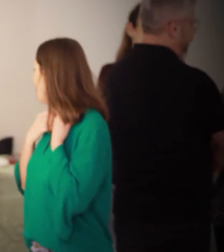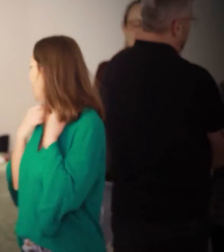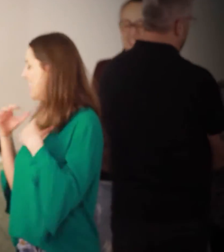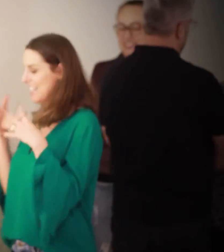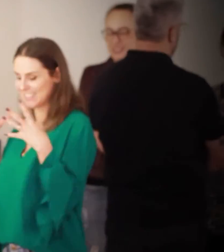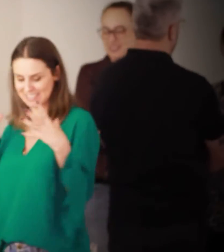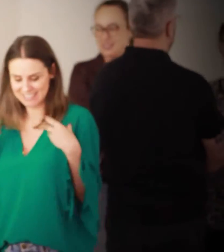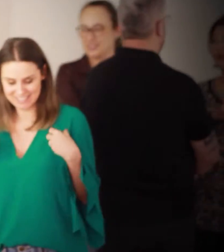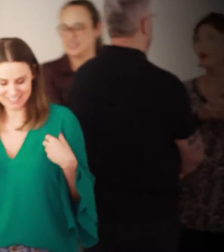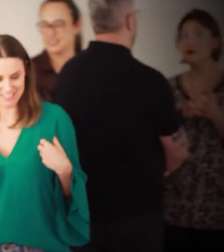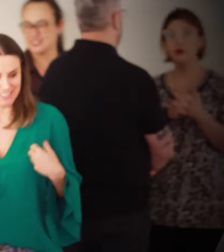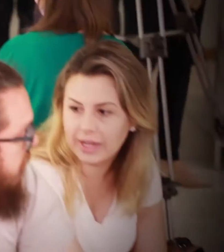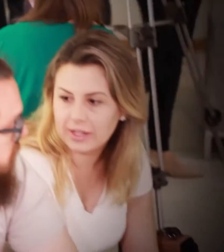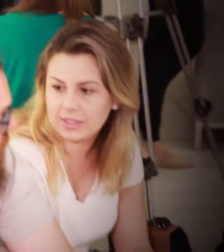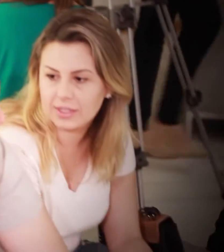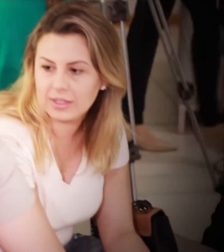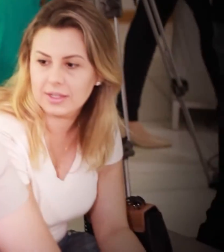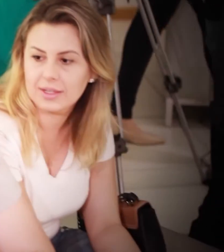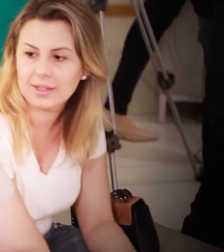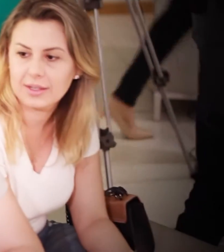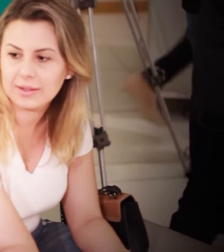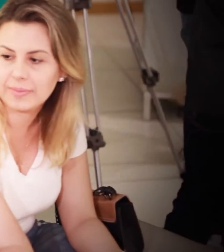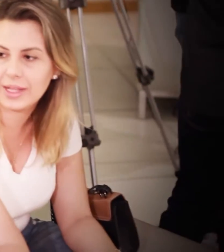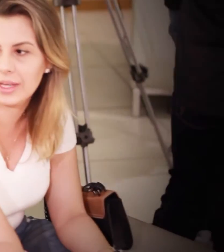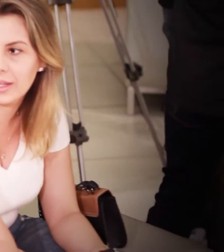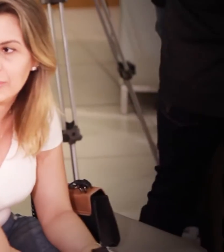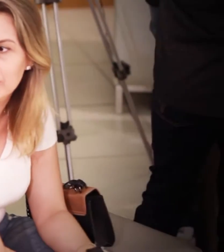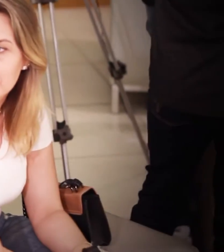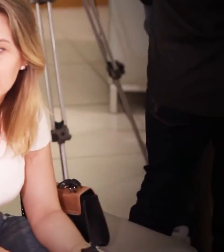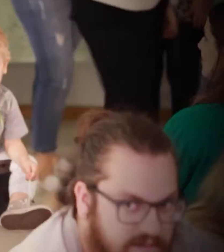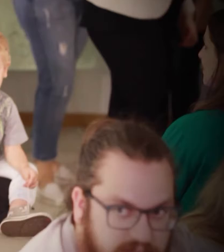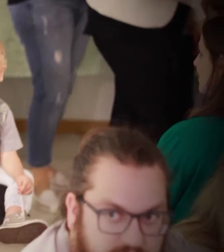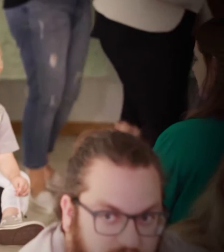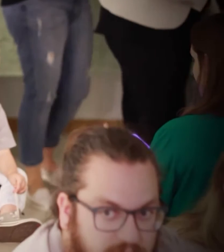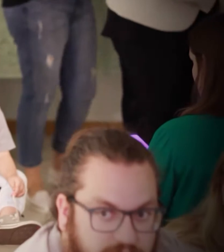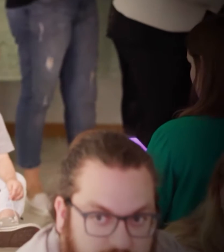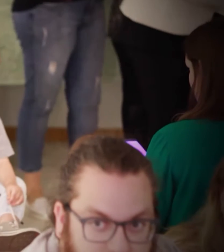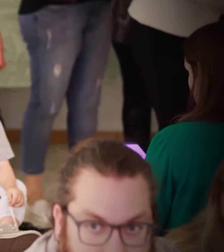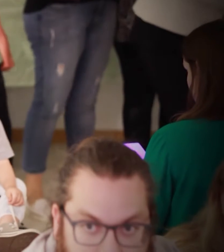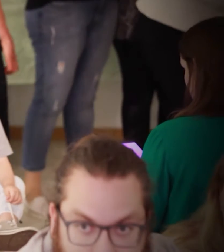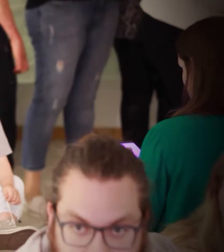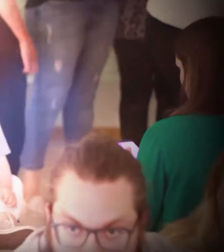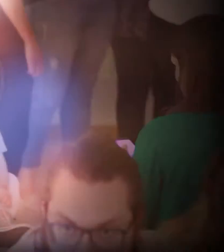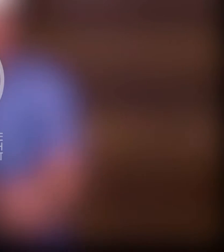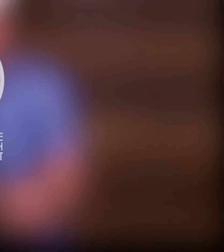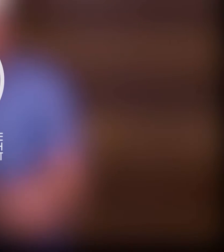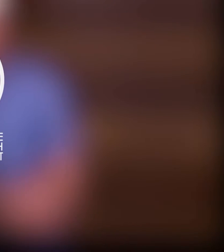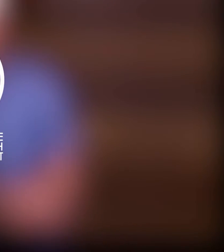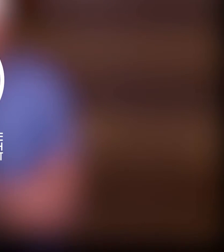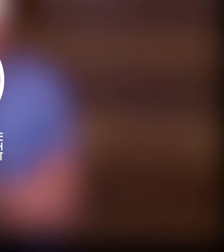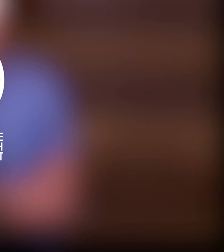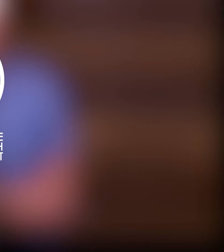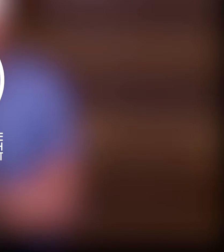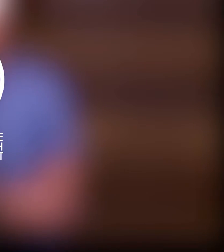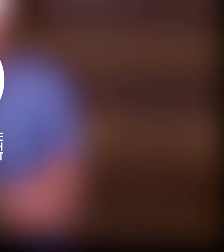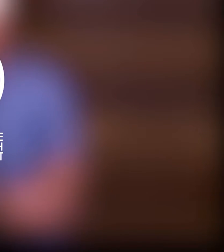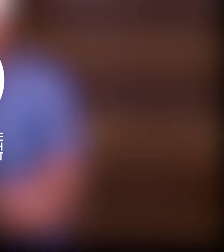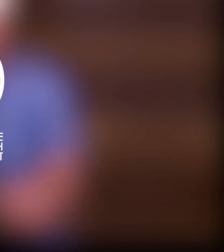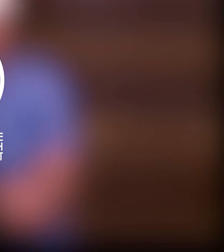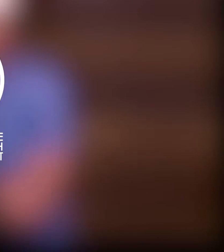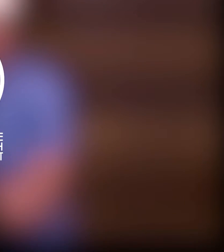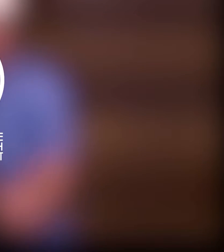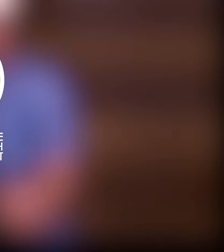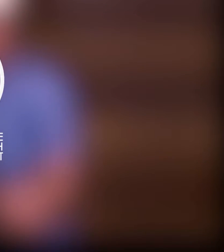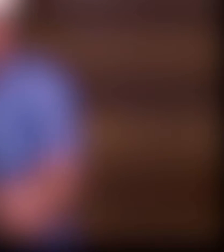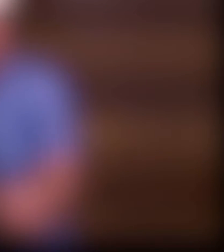Beni Sobrinho está de frente para nós. Ele tem pele clara, 1,90 m, usa camiseta azul, boné branco e está sentado à frente de um painel de